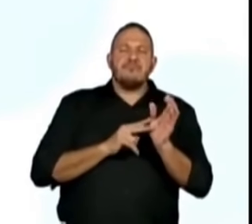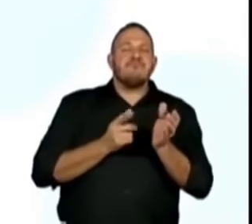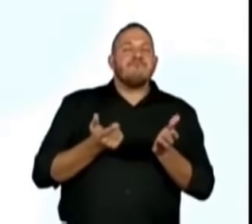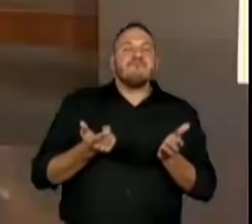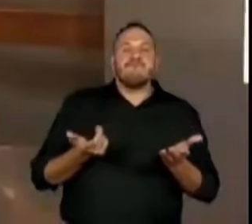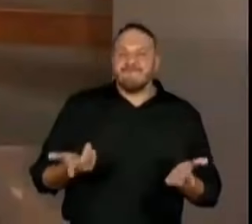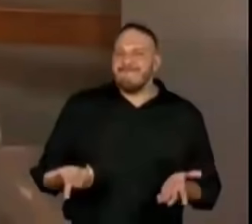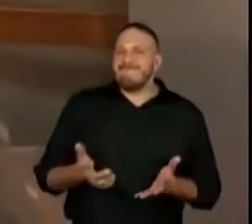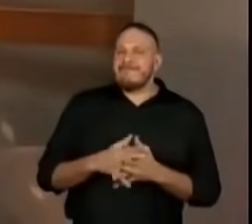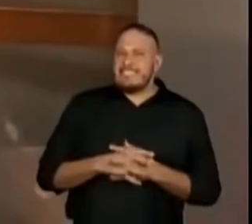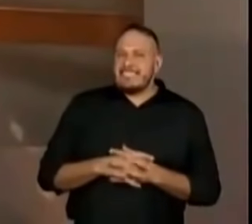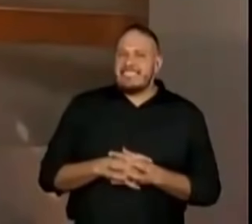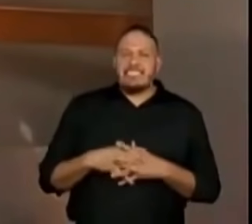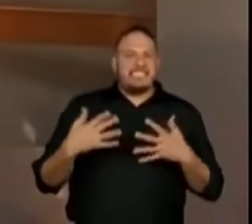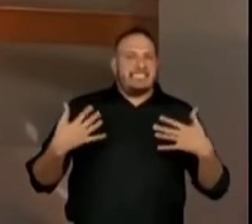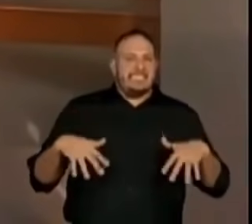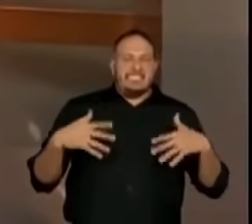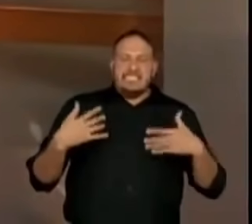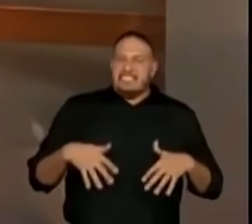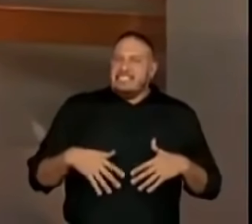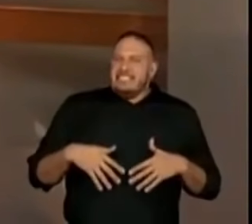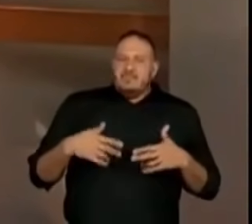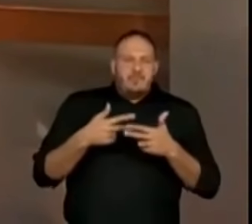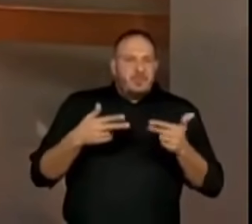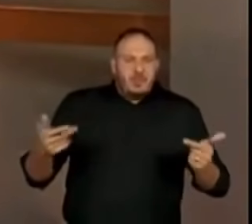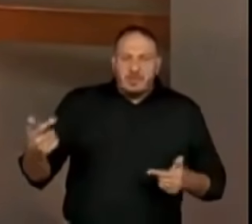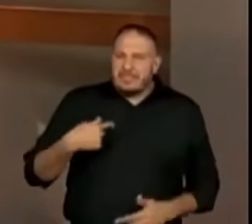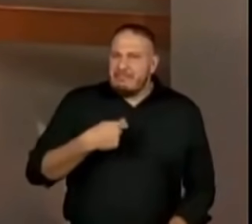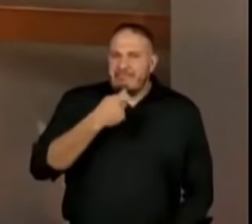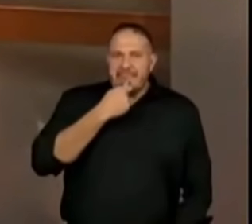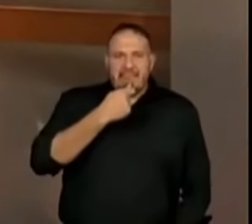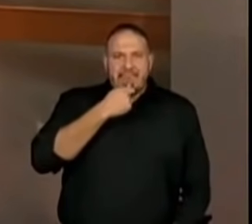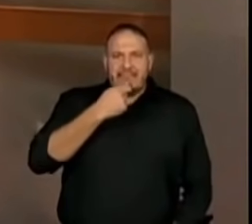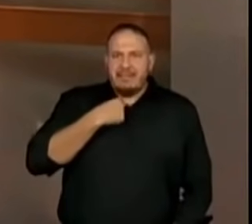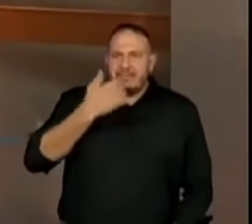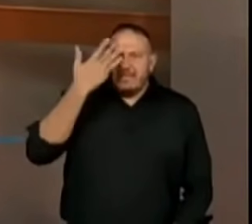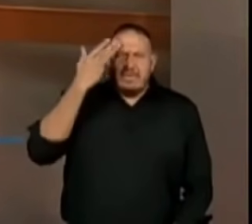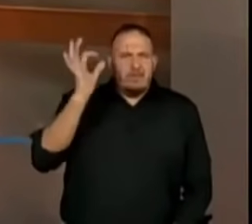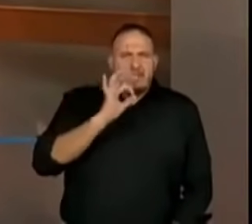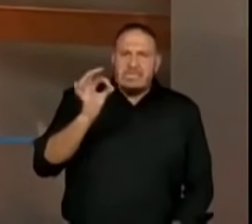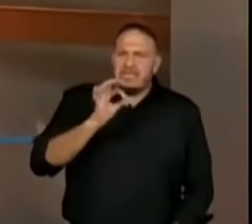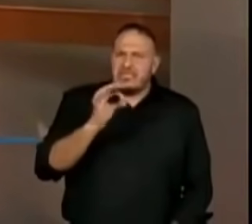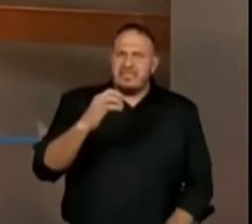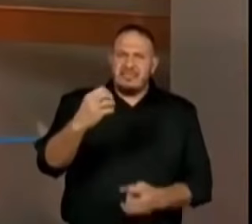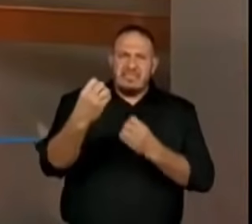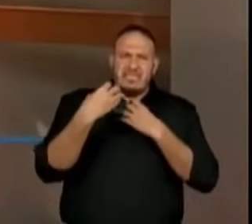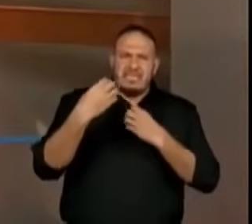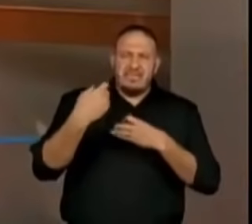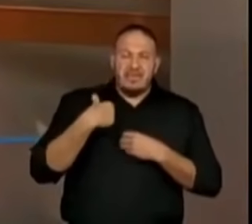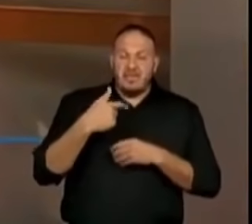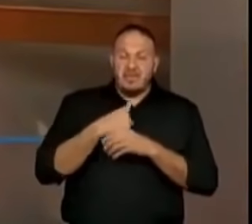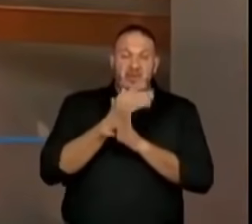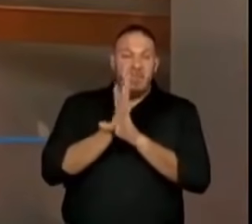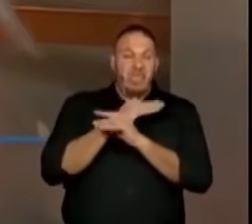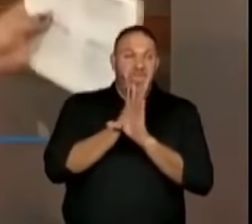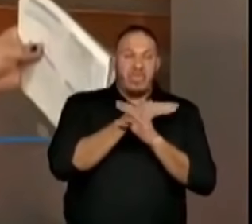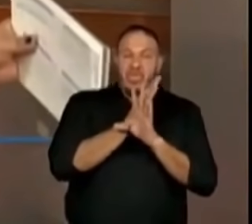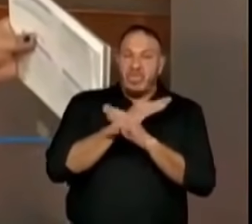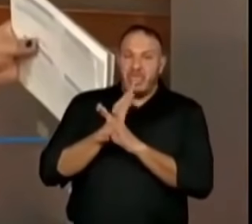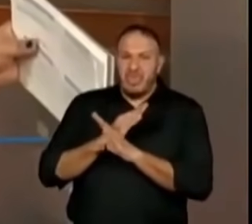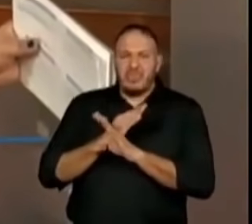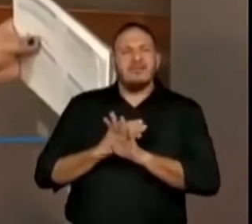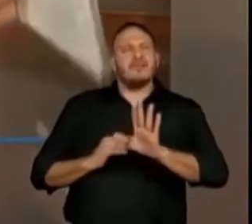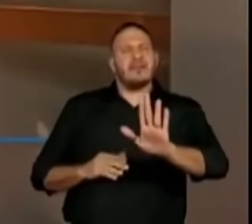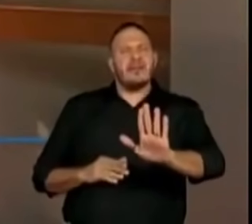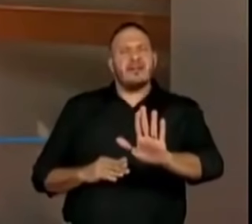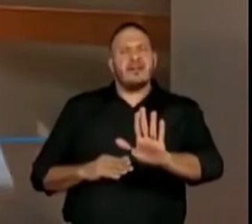Professora Aline, várias coisas que eu não entendo, que eu não entendi que você leu nesse enunciado, estou perdido. Tudo